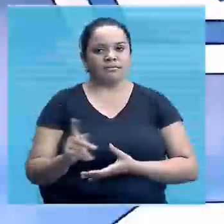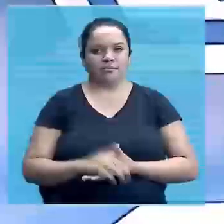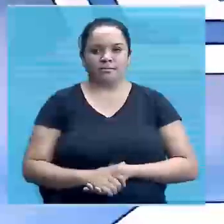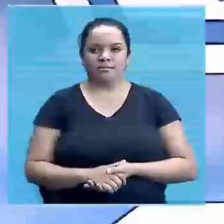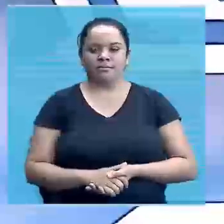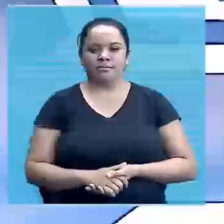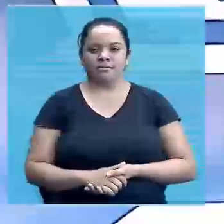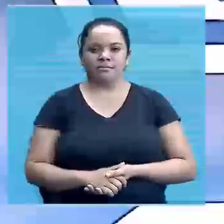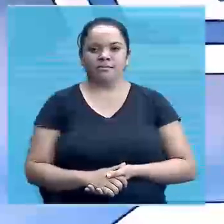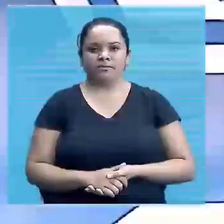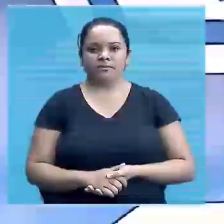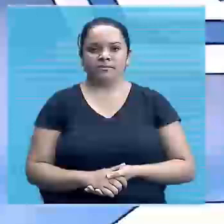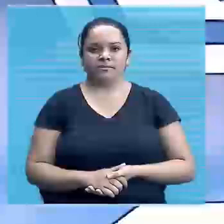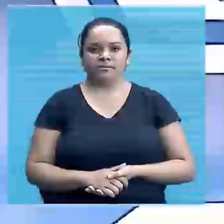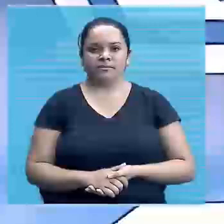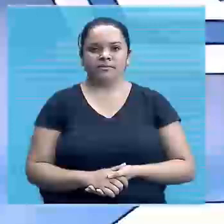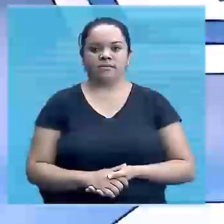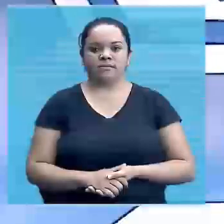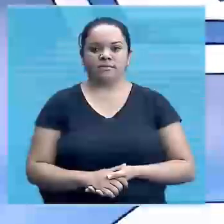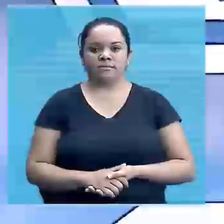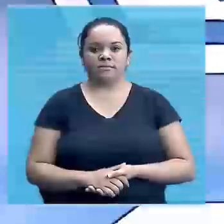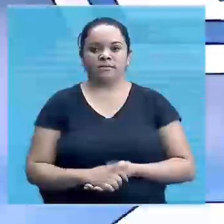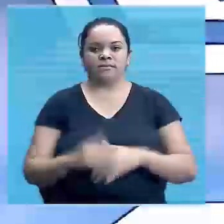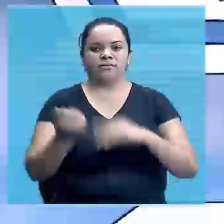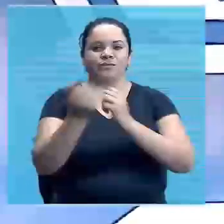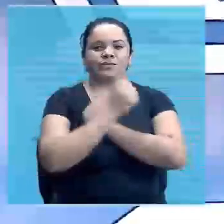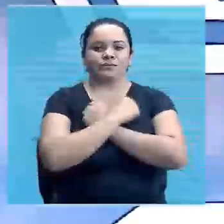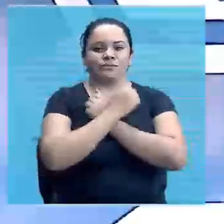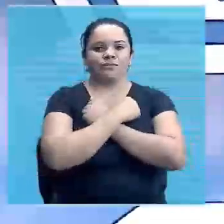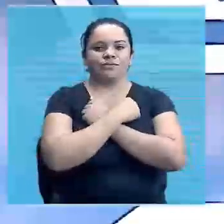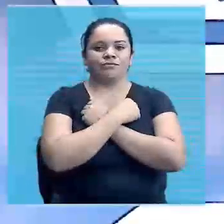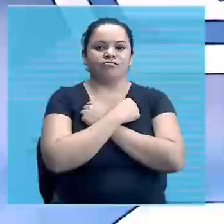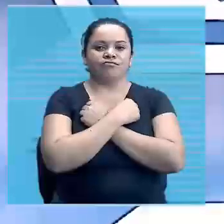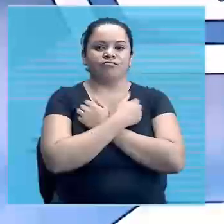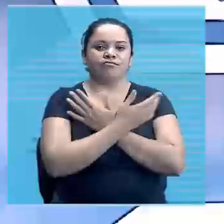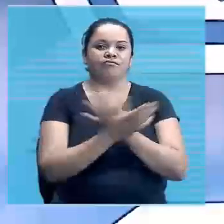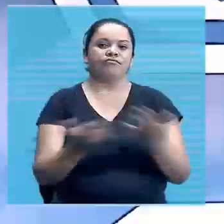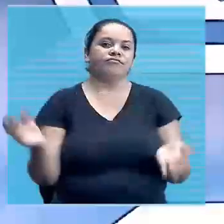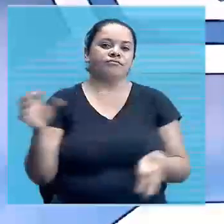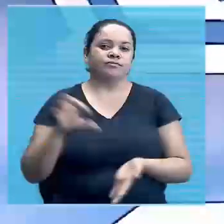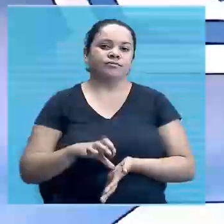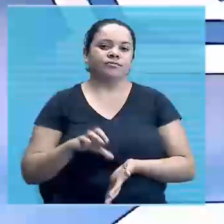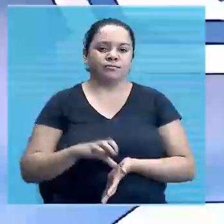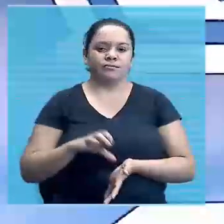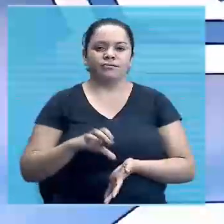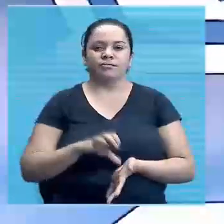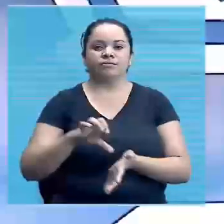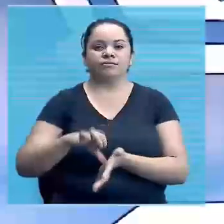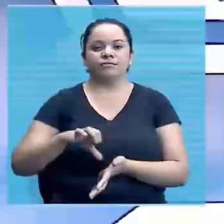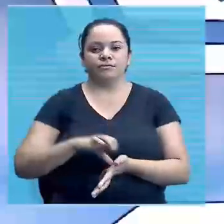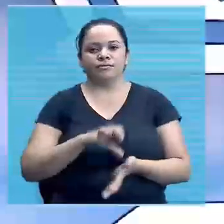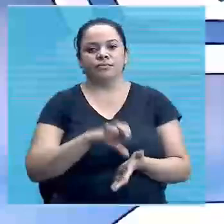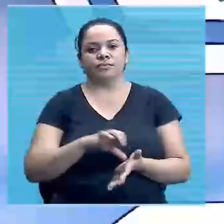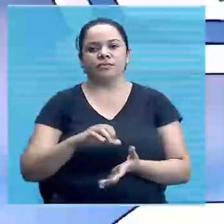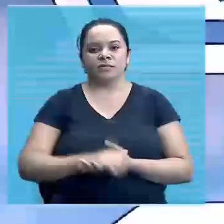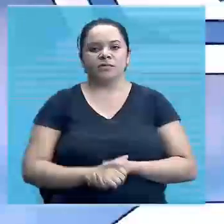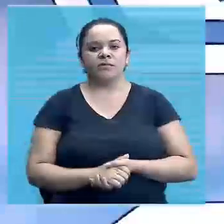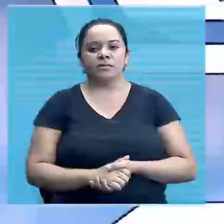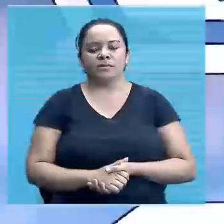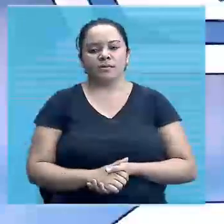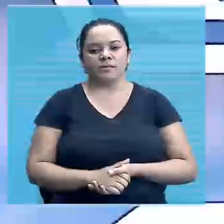Gabriel? Mandar um abraço aqui pro pessoal aqui, Santa Cruz dos Milagres.